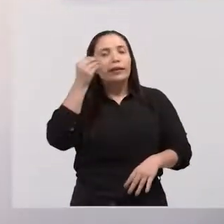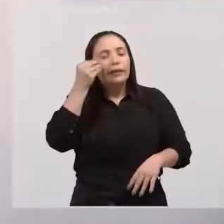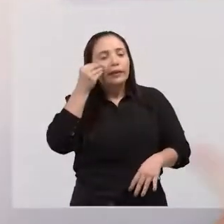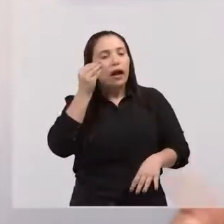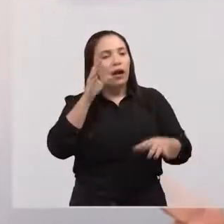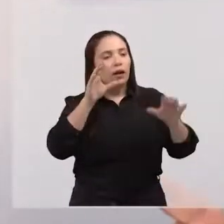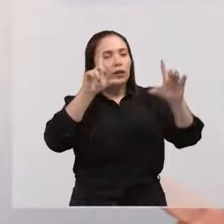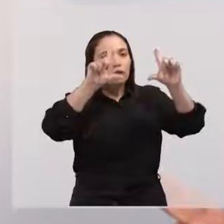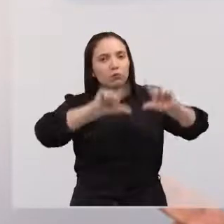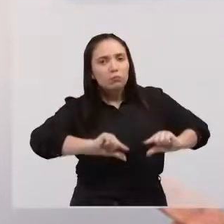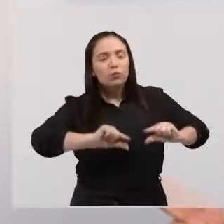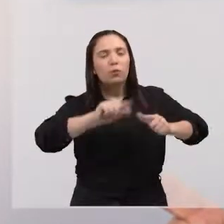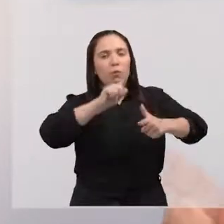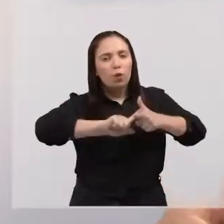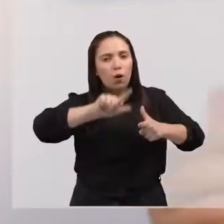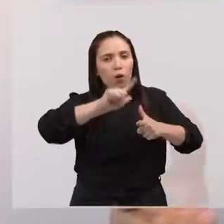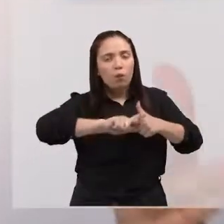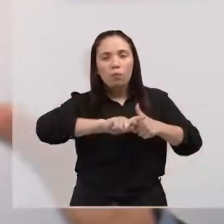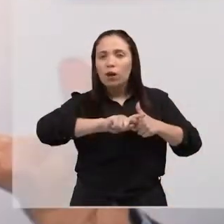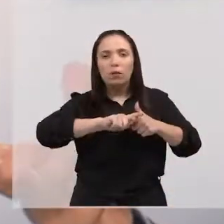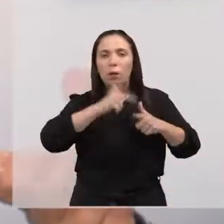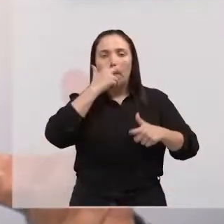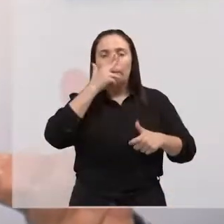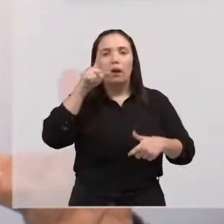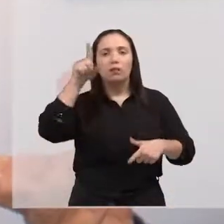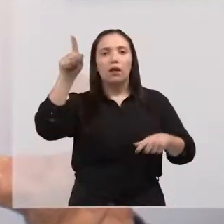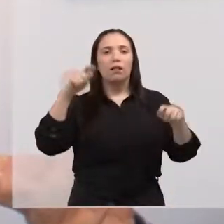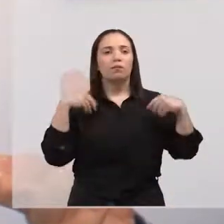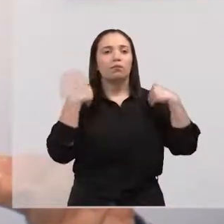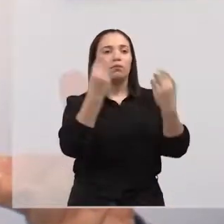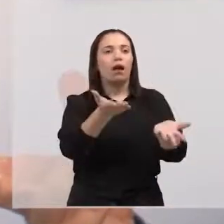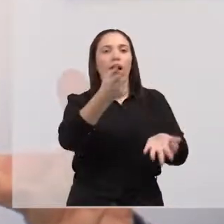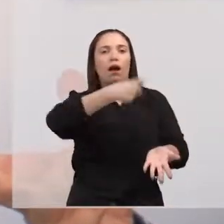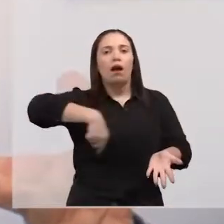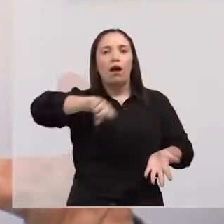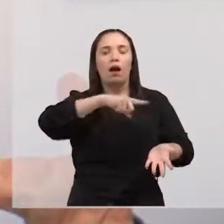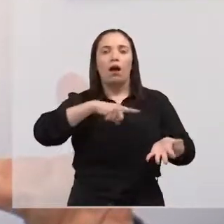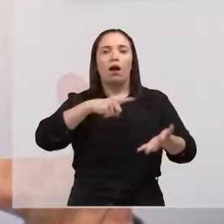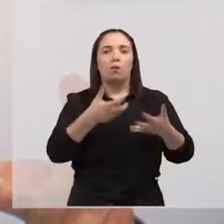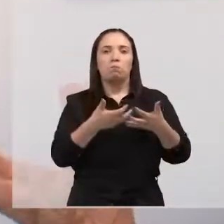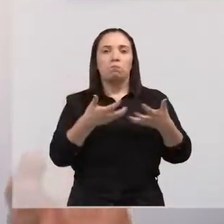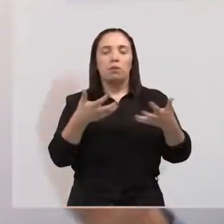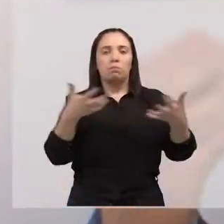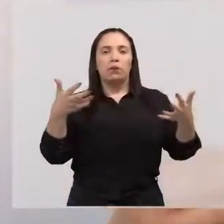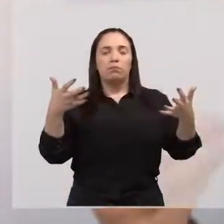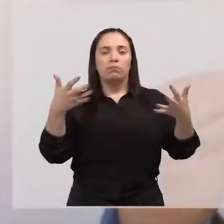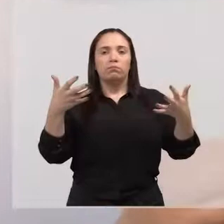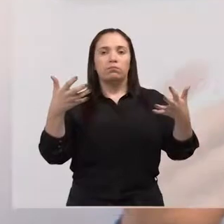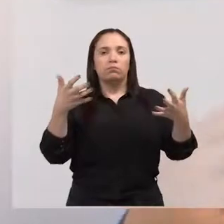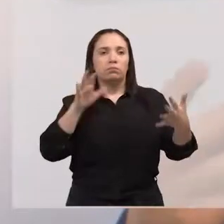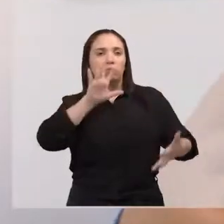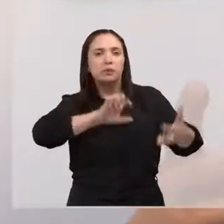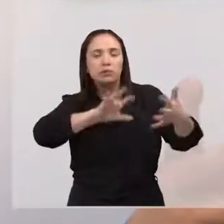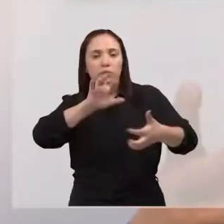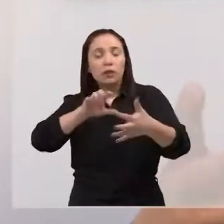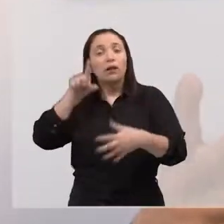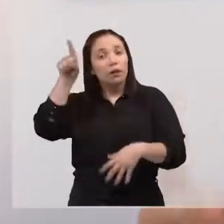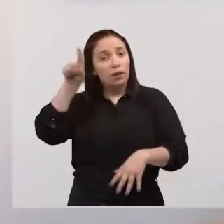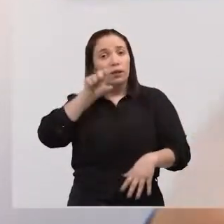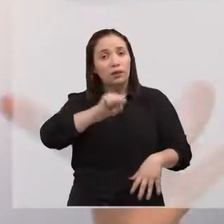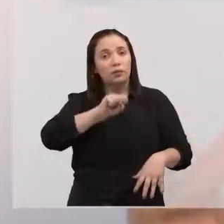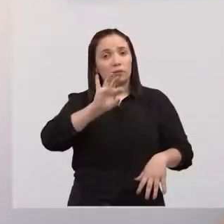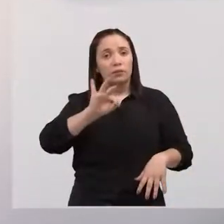ou mediar esses conflitos, ele está aumentando a tensão. O próprio Supremo Tribunal